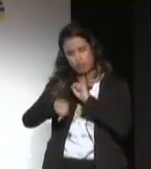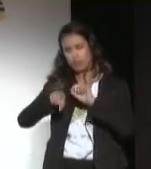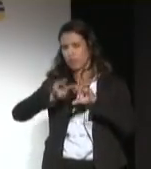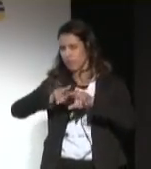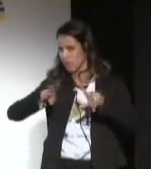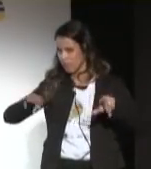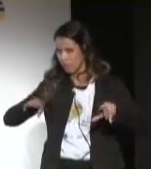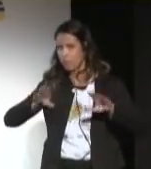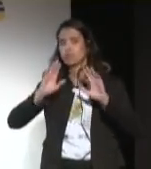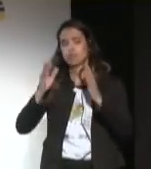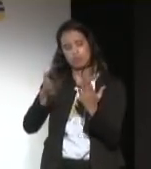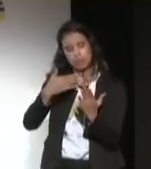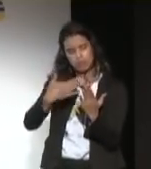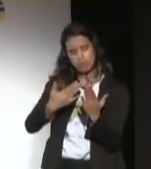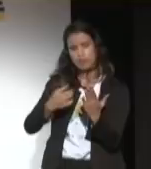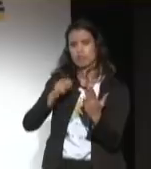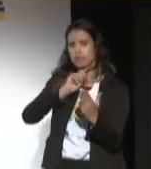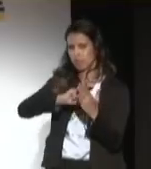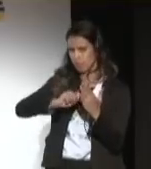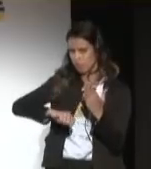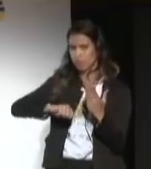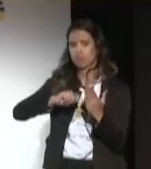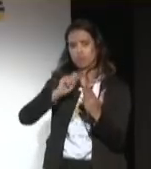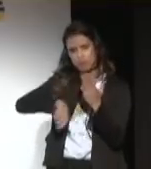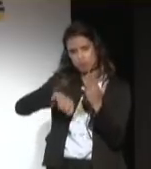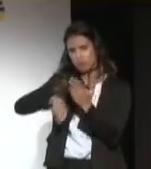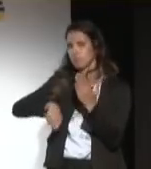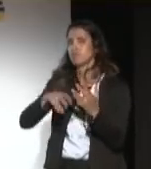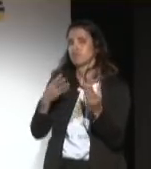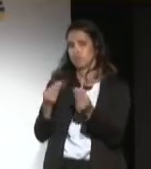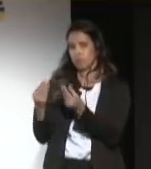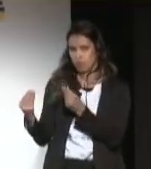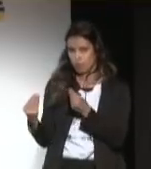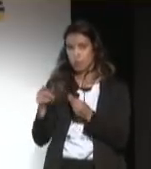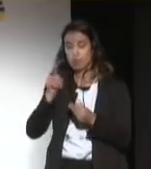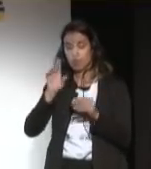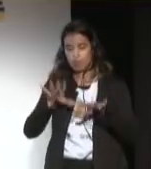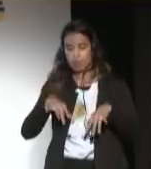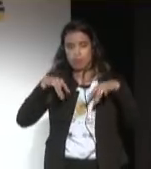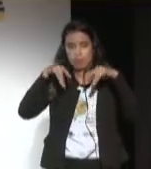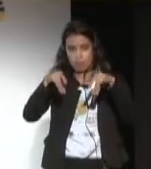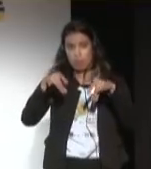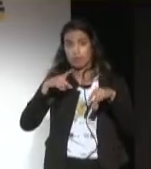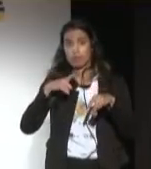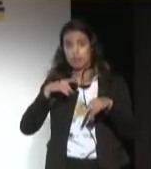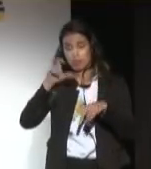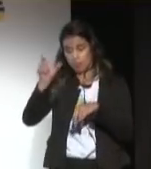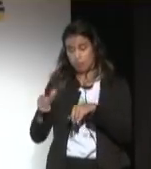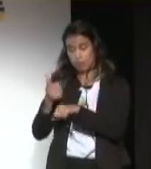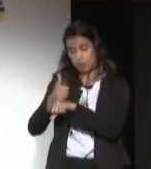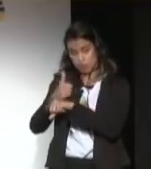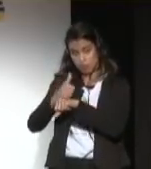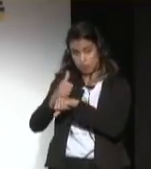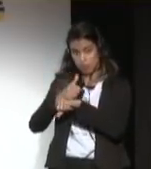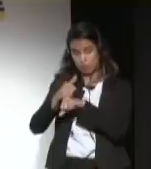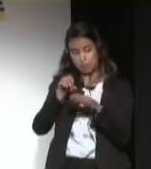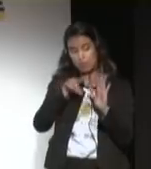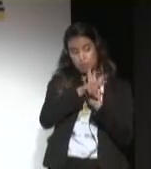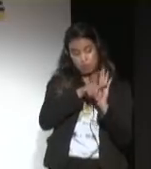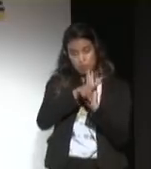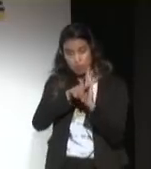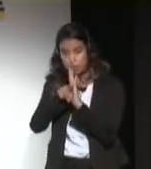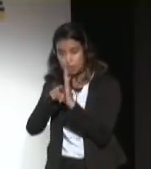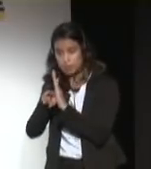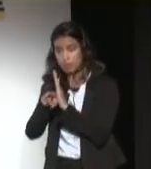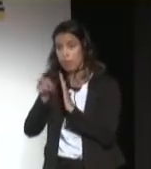escreveram livros. Em Melbourne, na Austrália, nós vimos uma especialista clínica dos programas de professores que visita as escolas